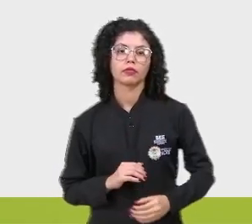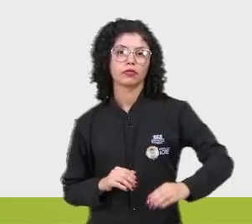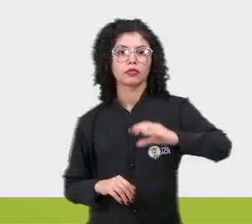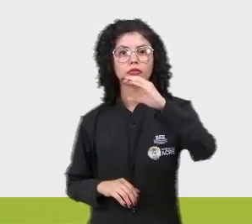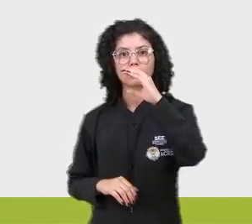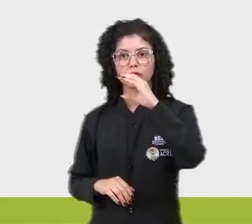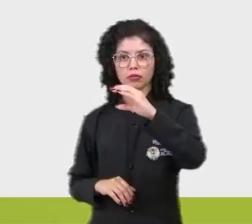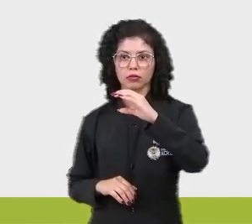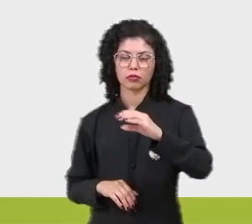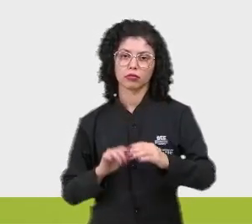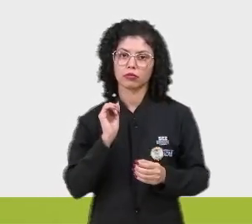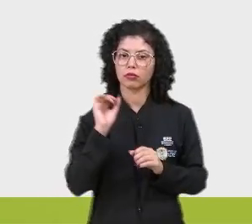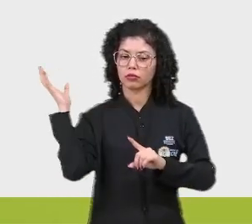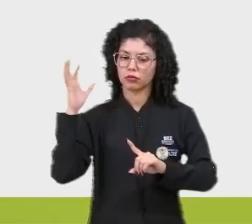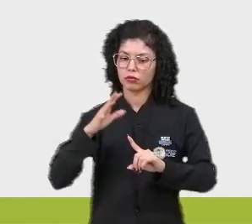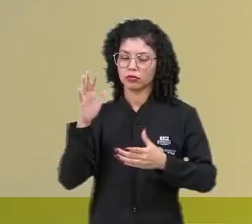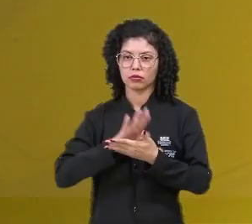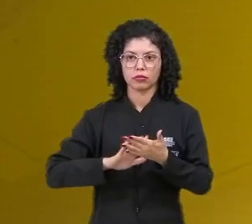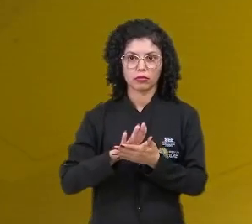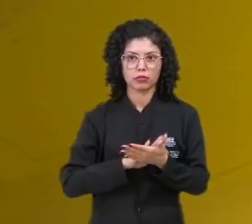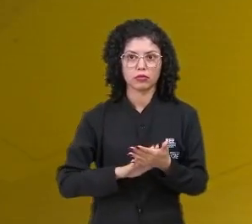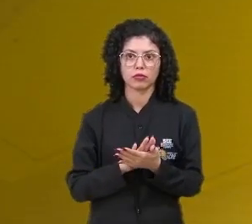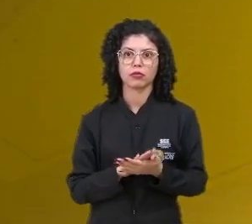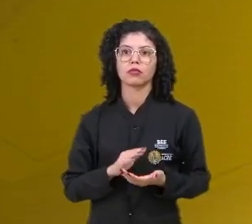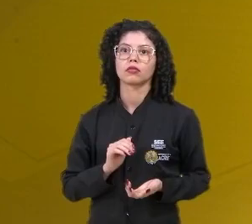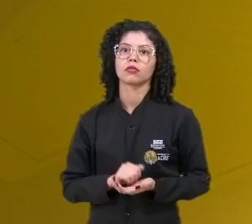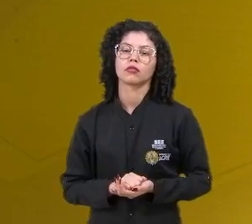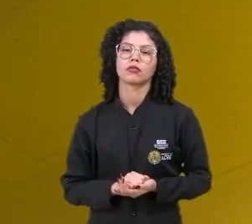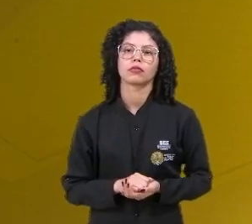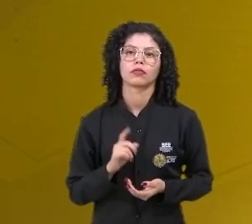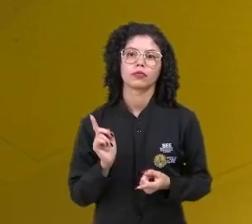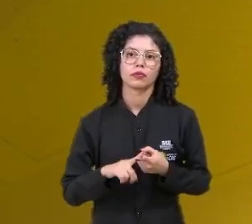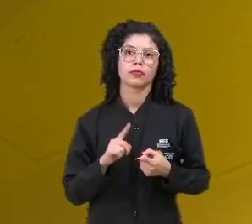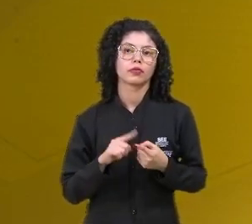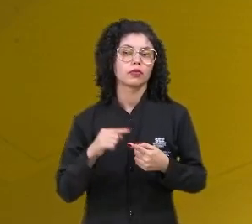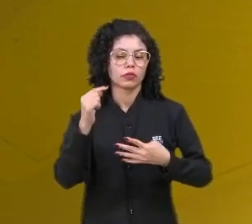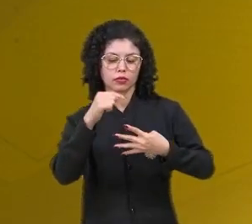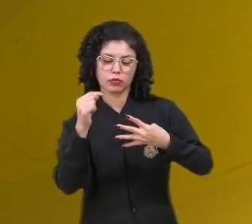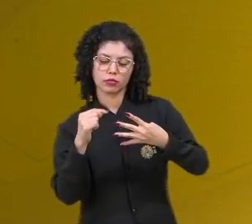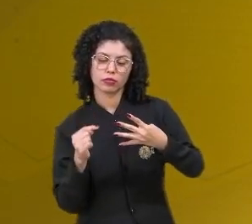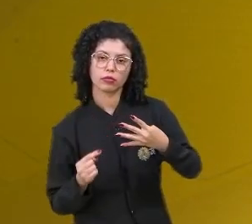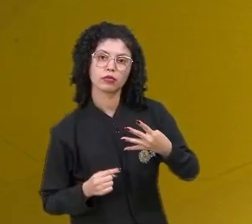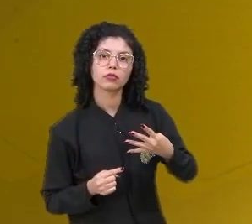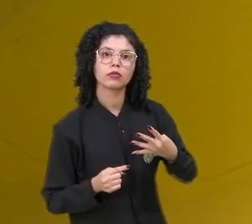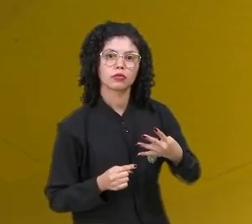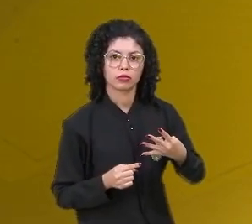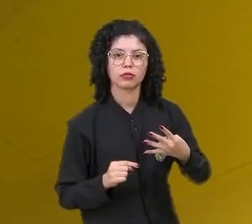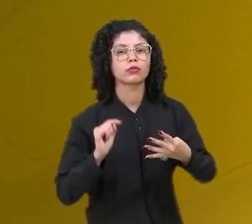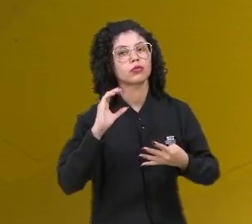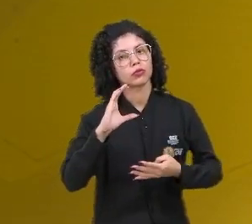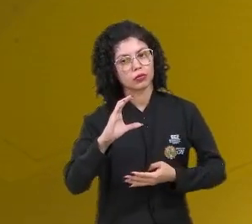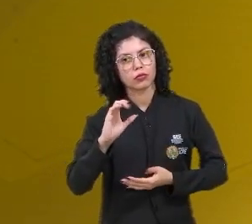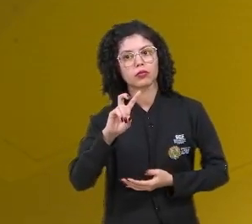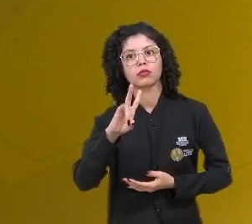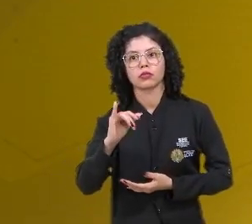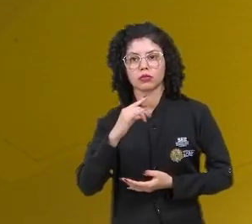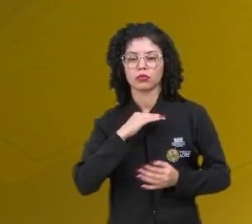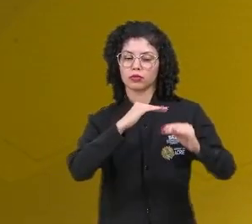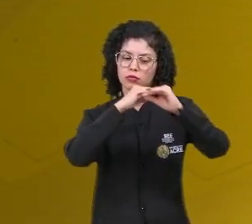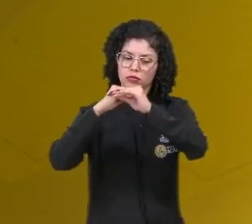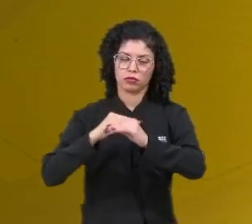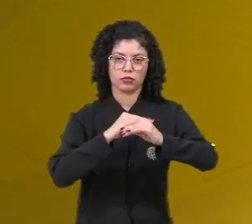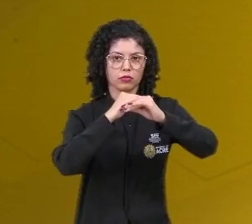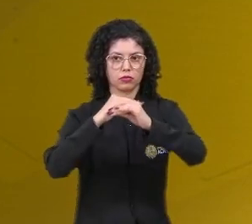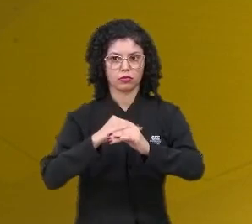baixo, mas isso não vai influenciar em nada, tá, pessoal? Por quê? Porque as 4 valências do carbono, elas vão ser